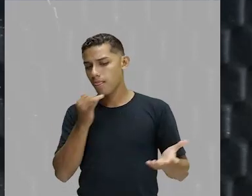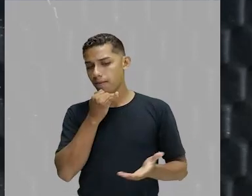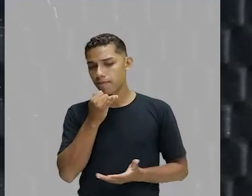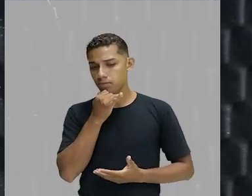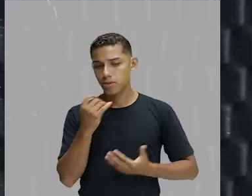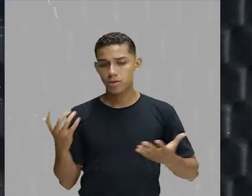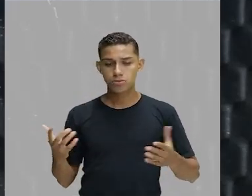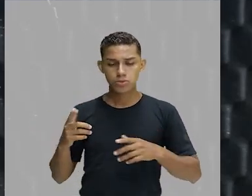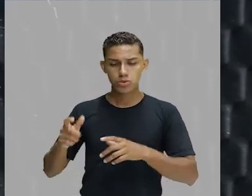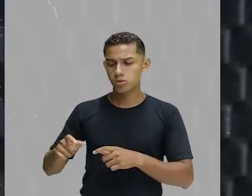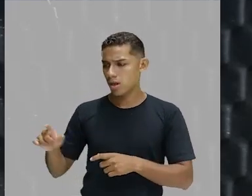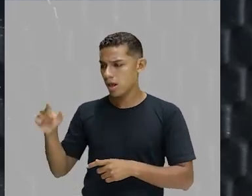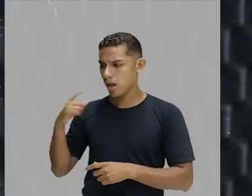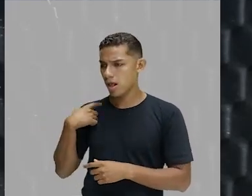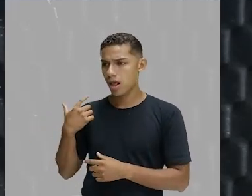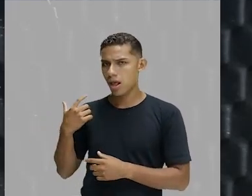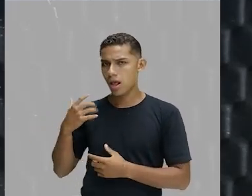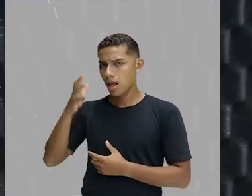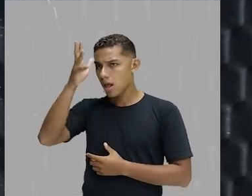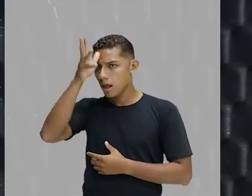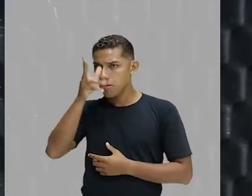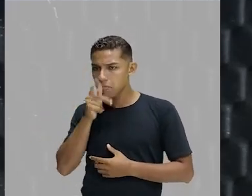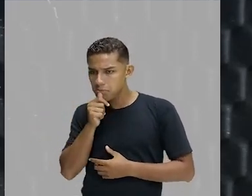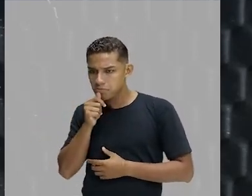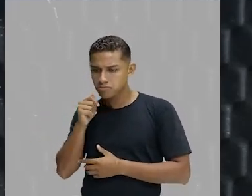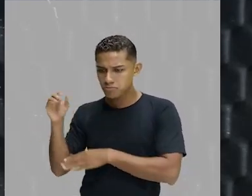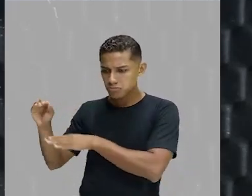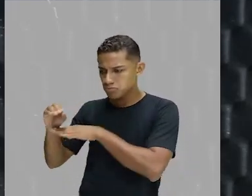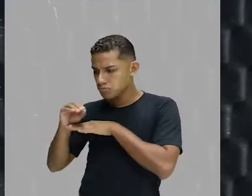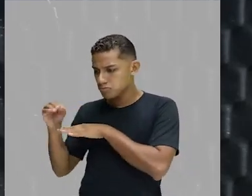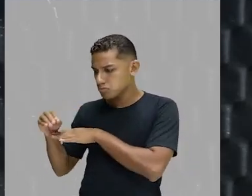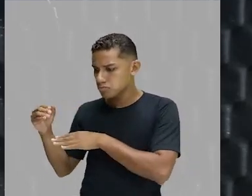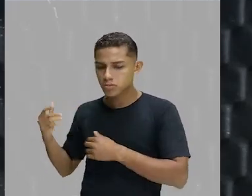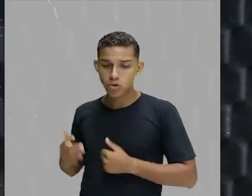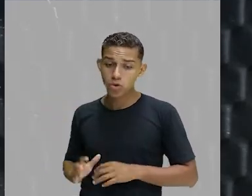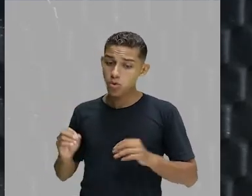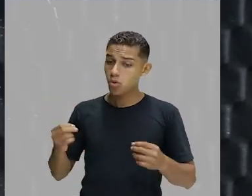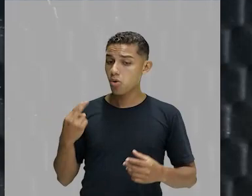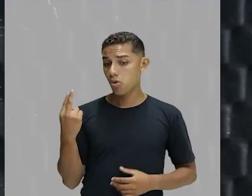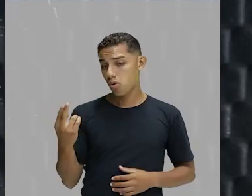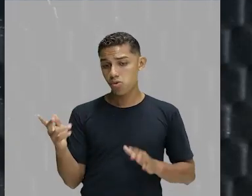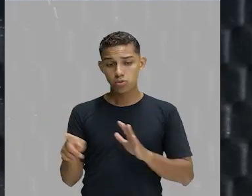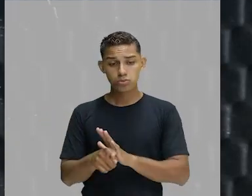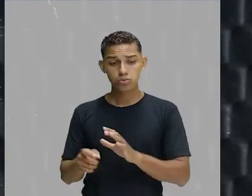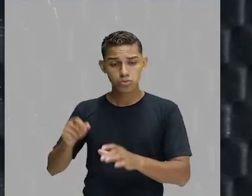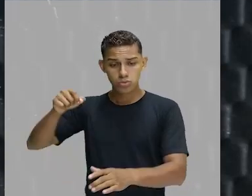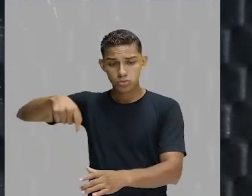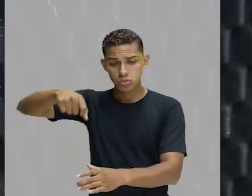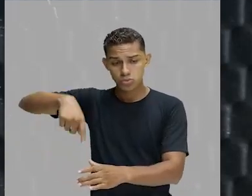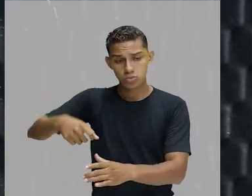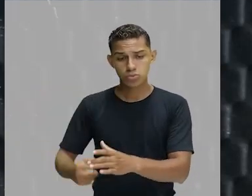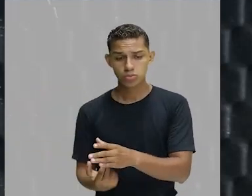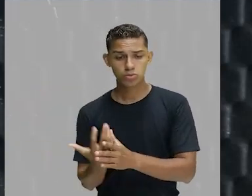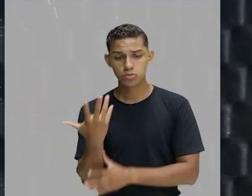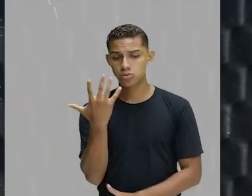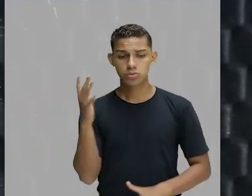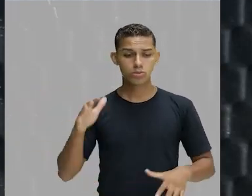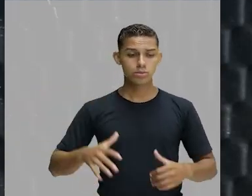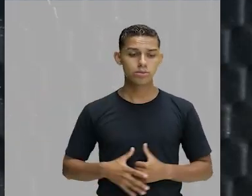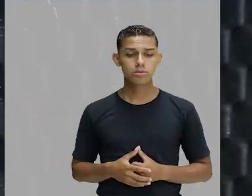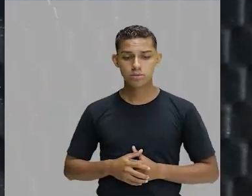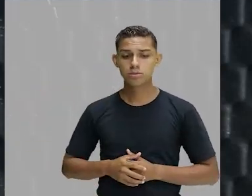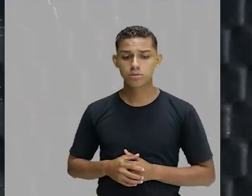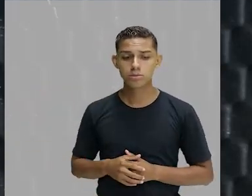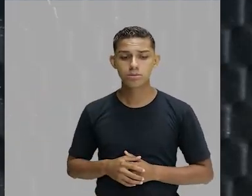granja ou em los cultivos, ou simplesmente hacer sedentarismo, tá?